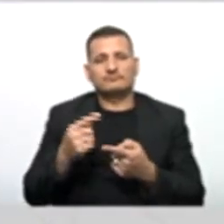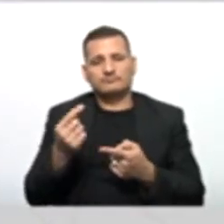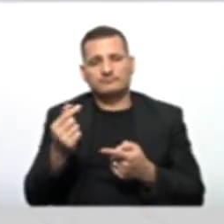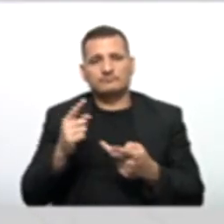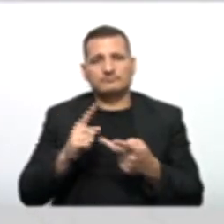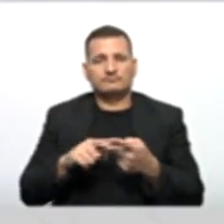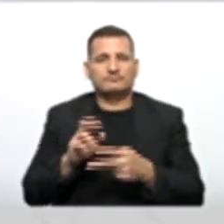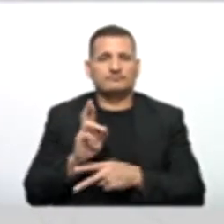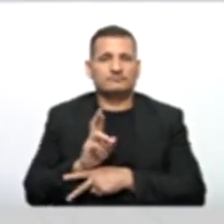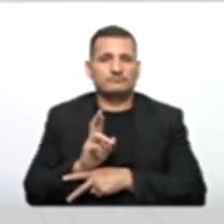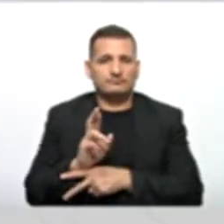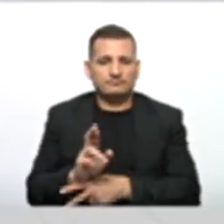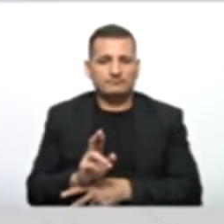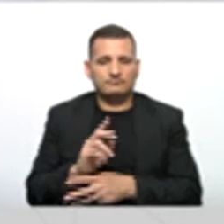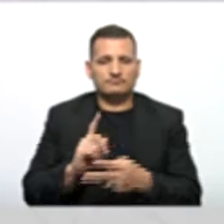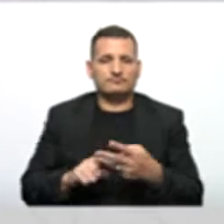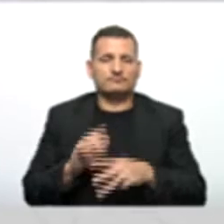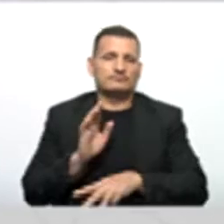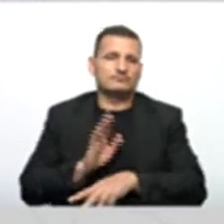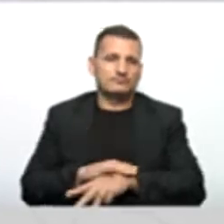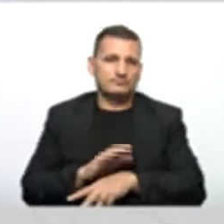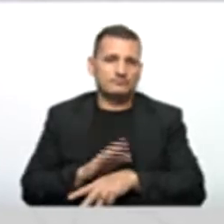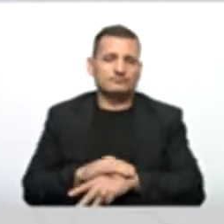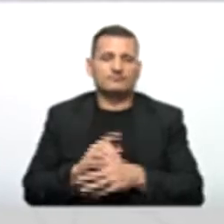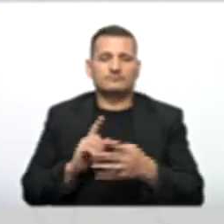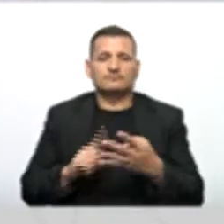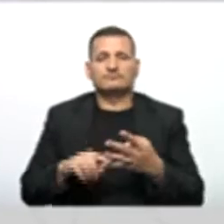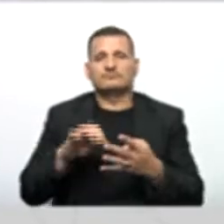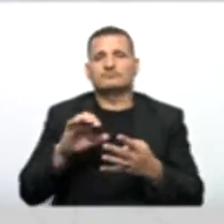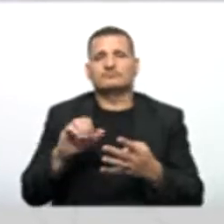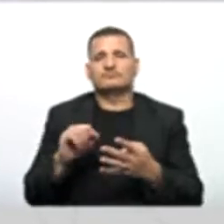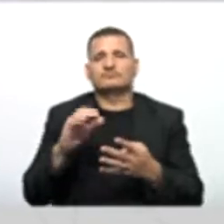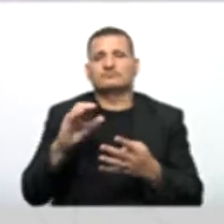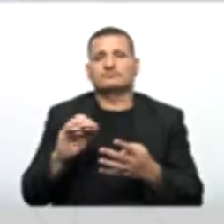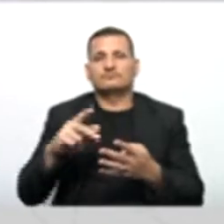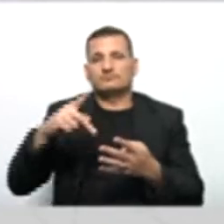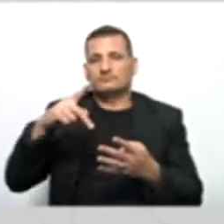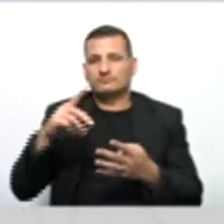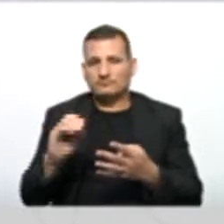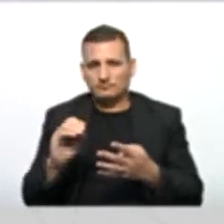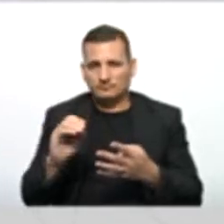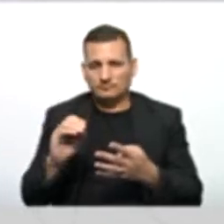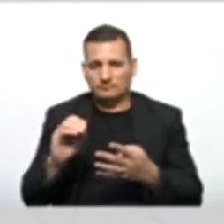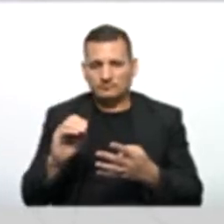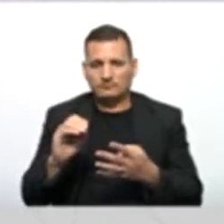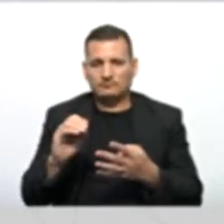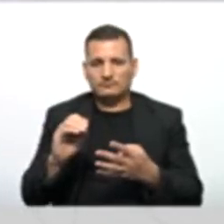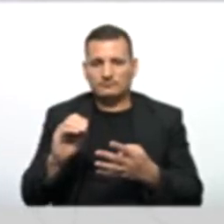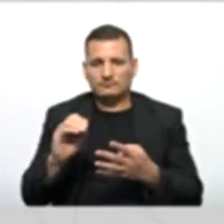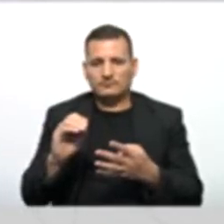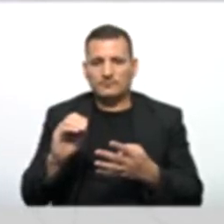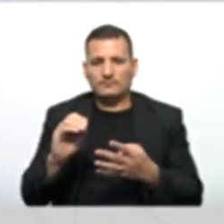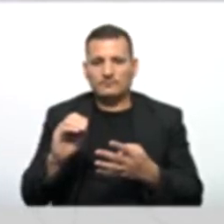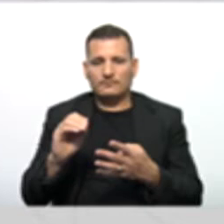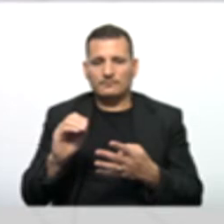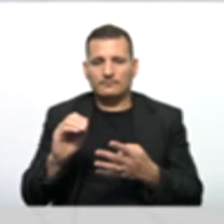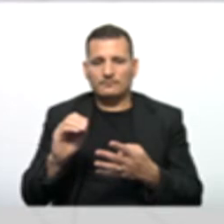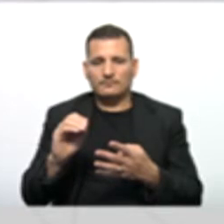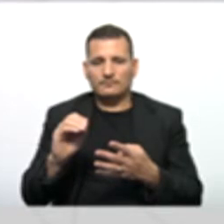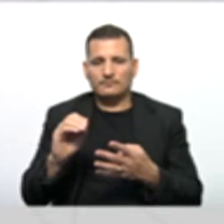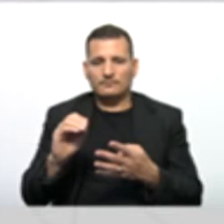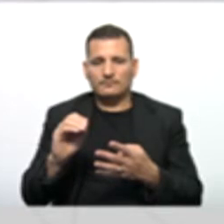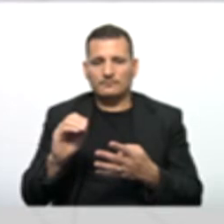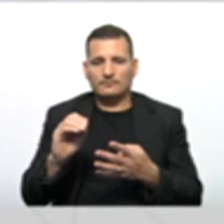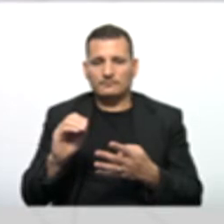recursos, tempo, escopo. Escopo, não fiquem preocupados com essa palavra por enquanto, tá, gente? Que isso aí a gente vai ver